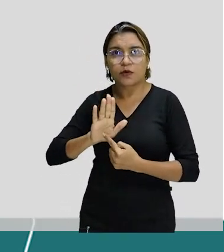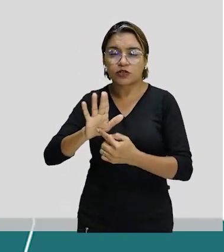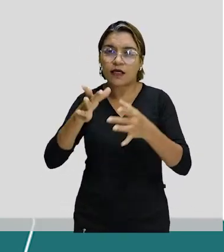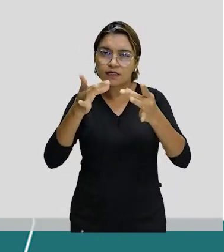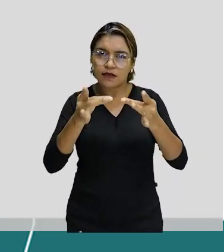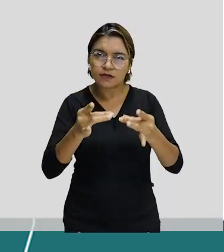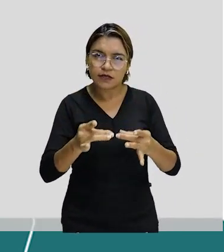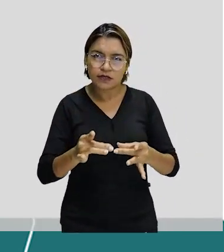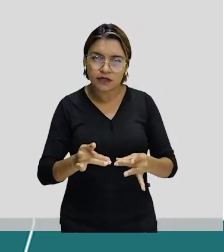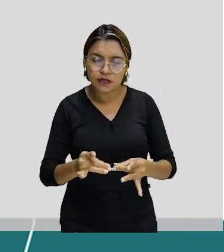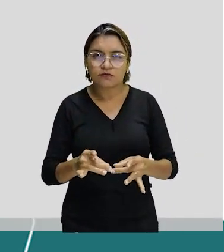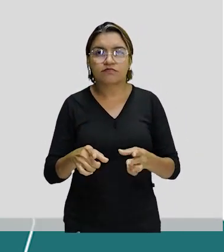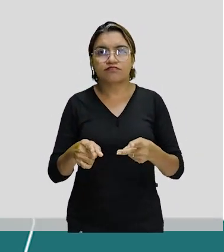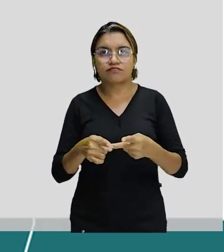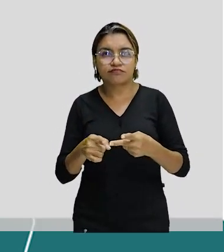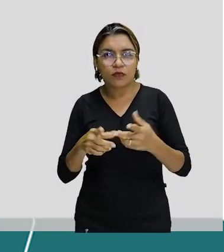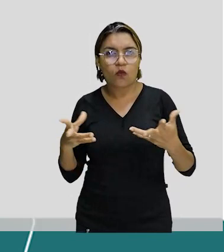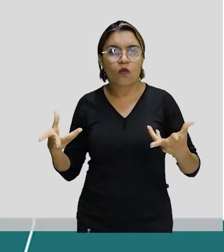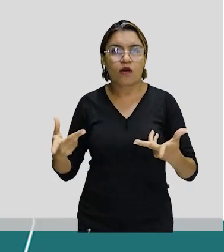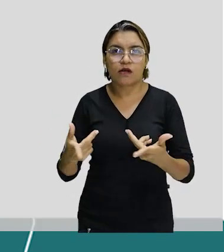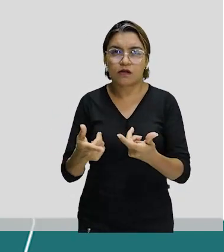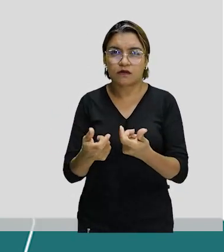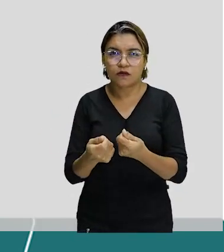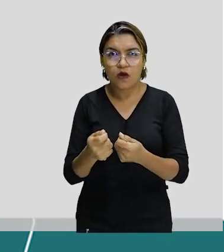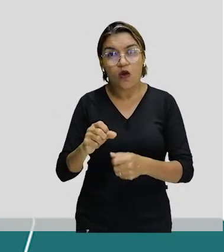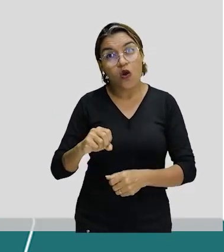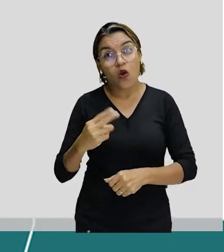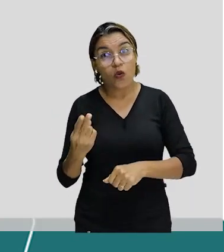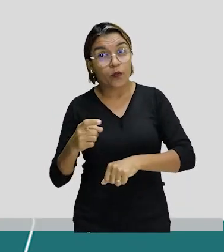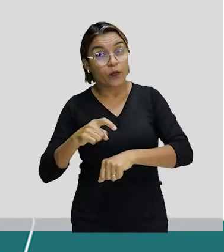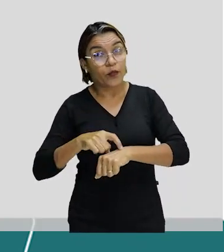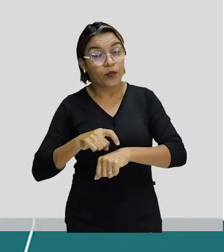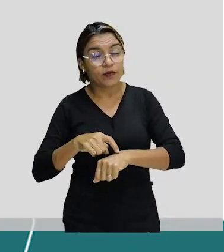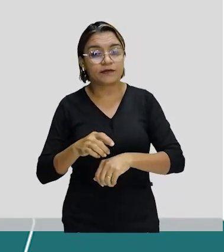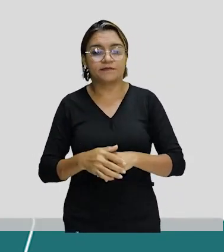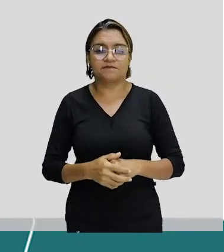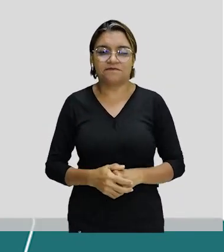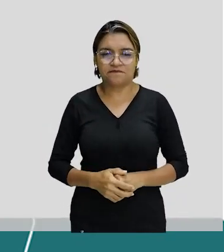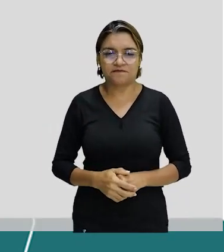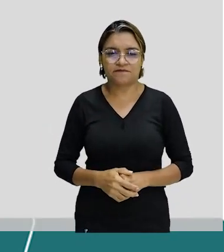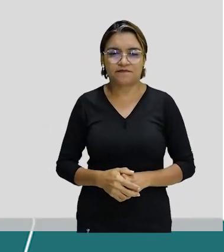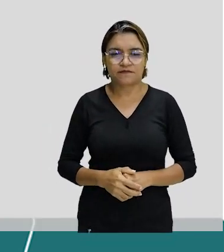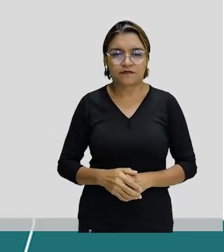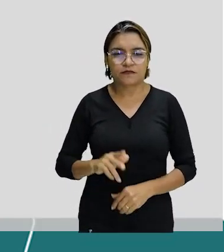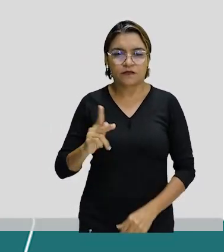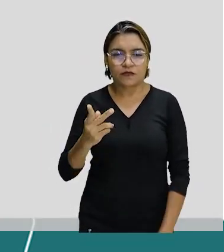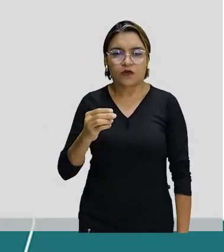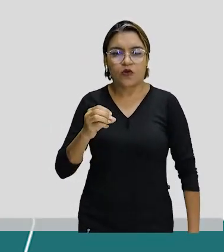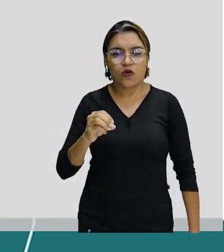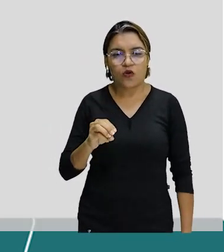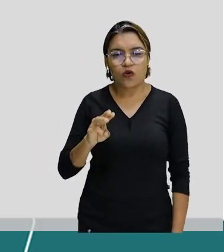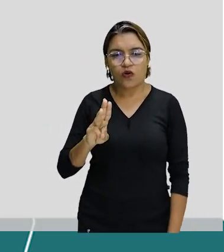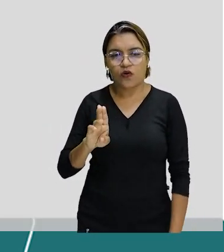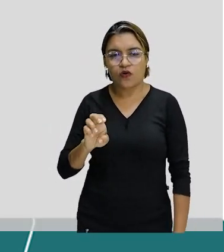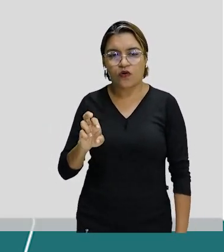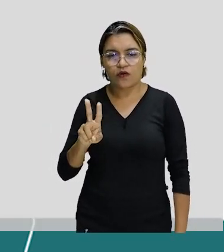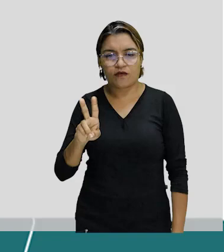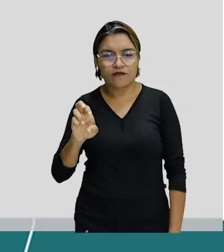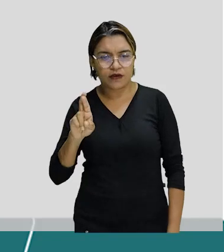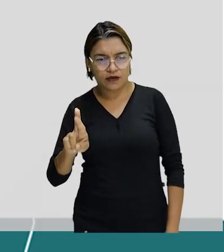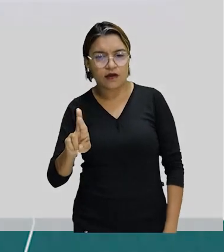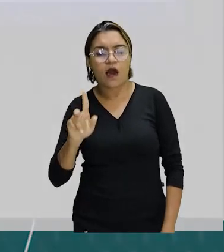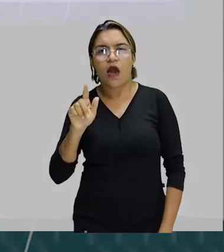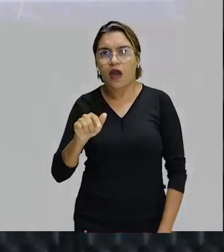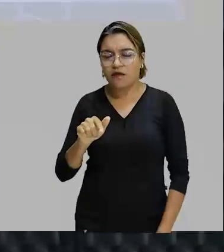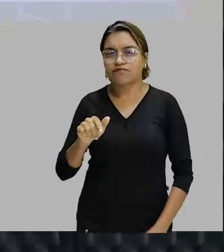descrição, qualificação ou circunstâncias. However, contudo, todavia,